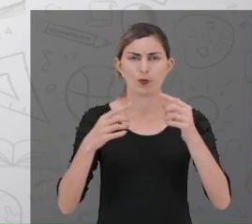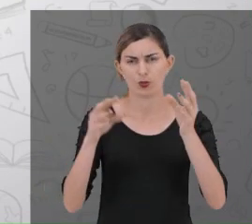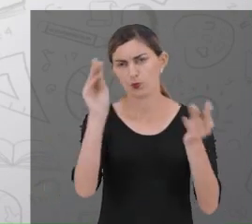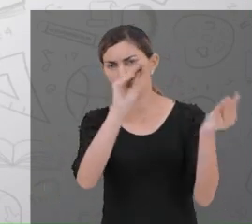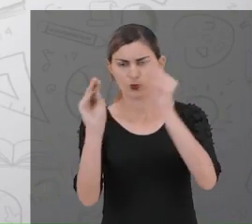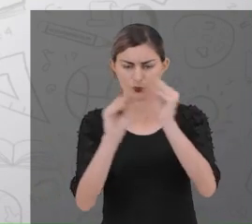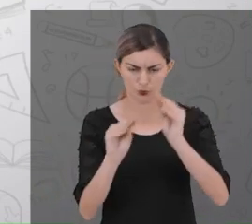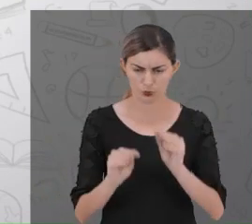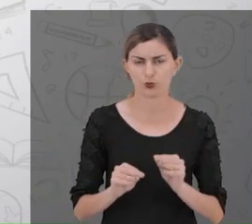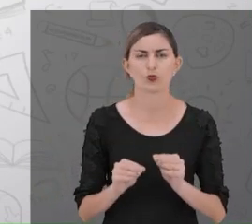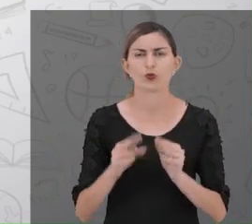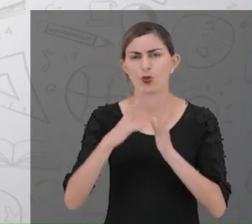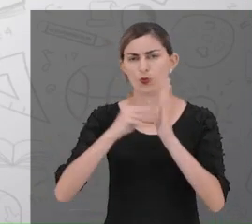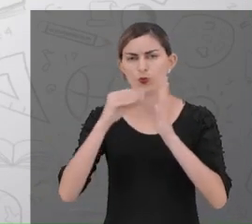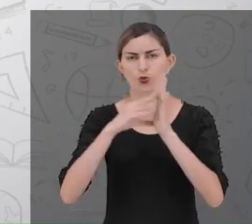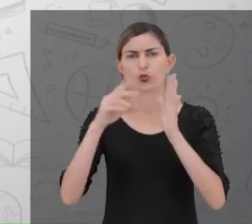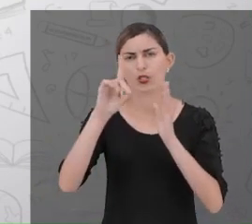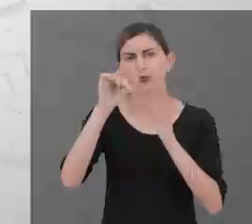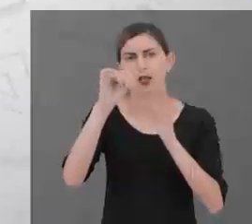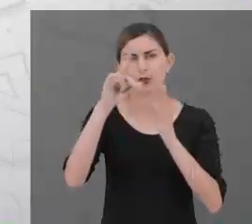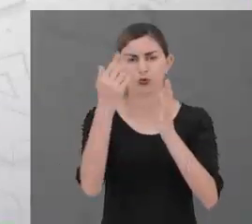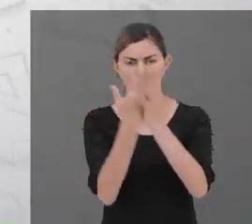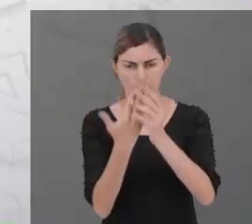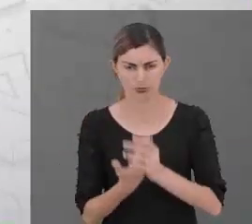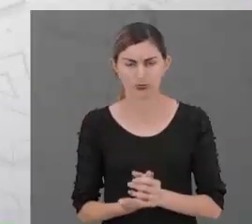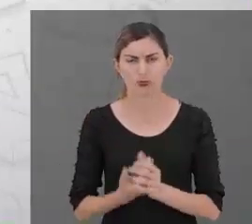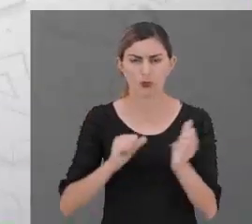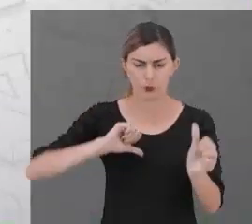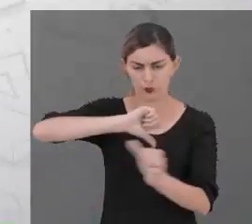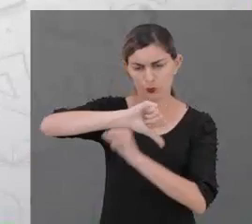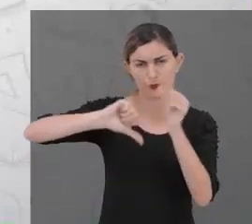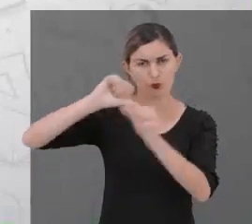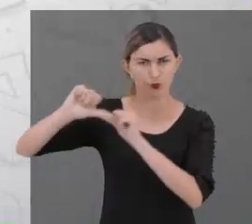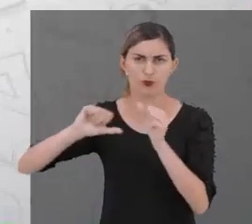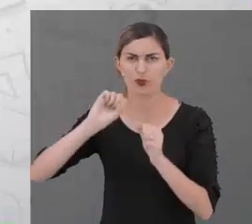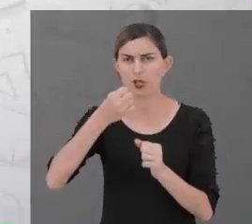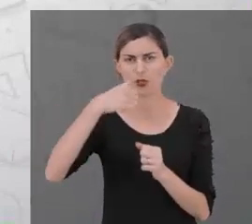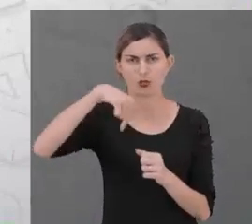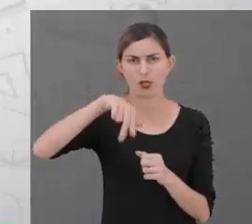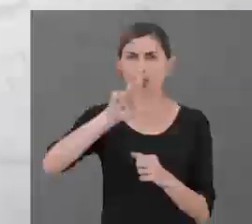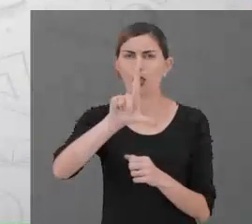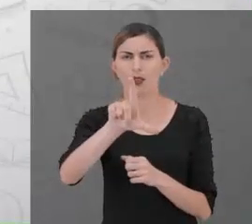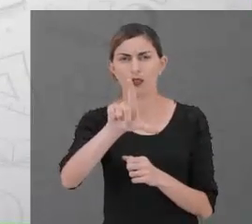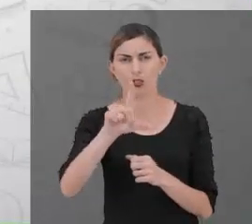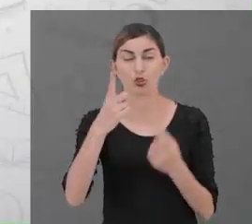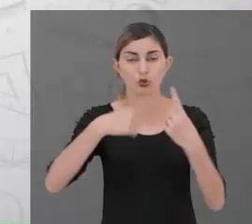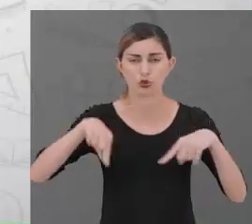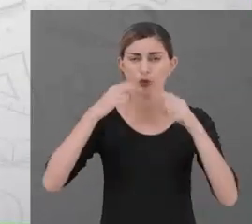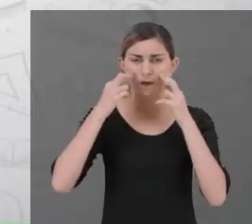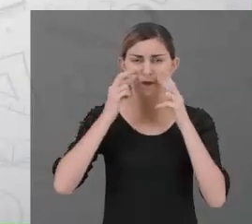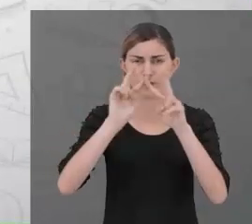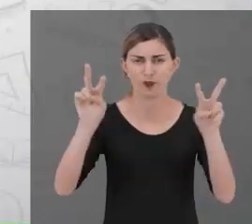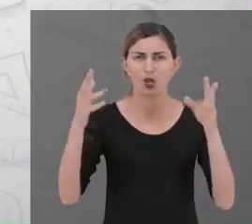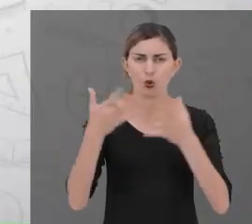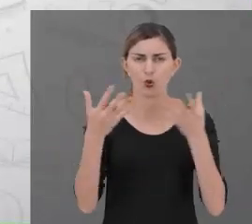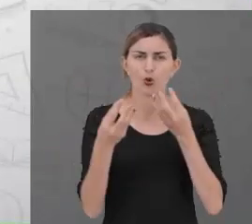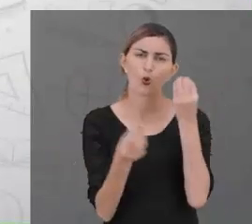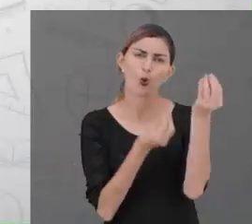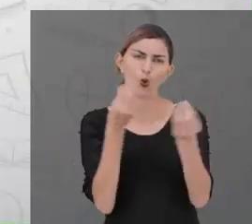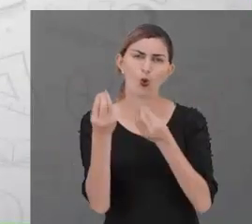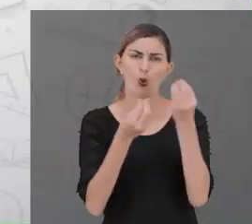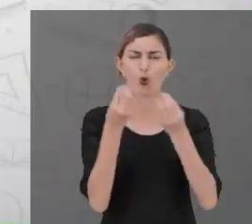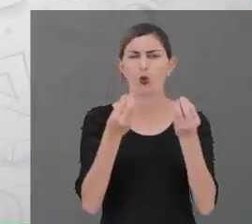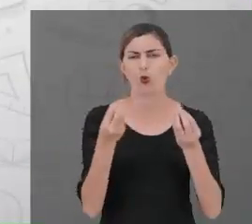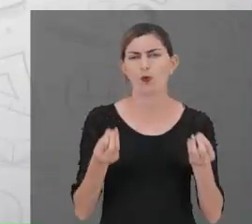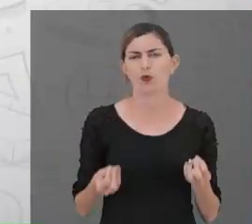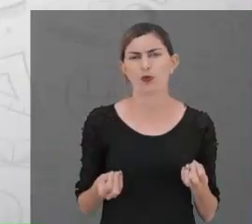Depois de construído um modelo de dados e transformado para SQL, nós veremos agora